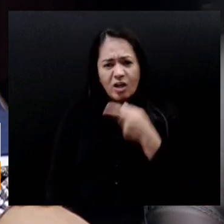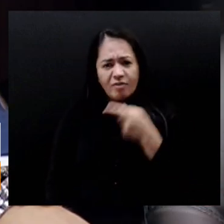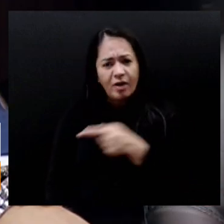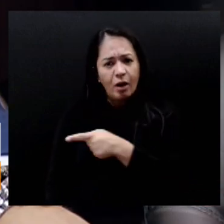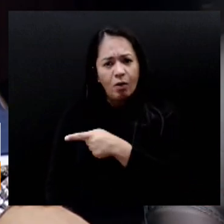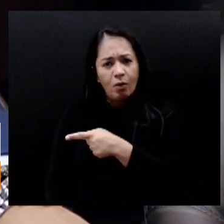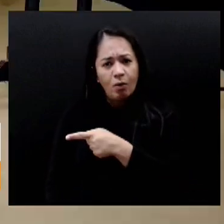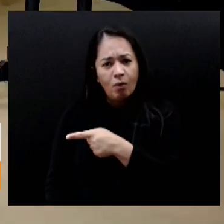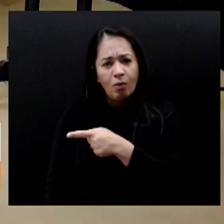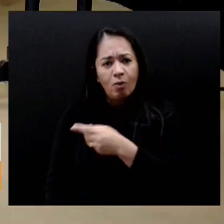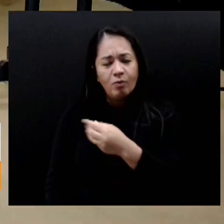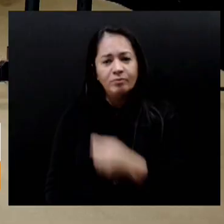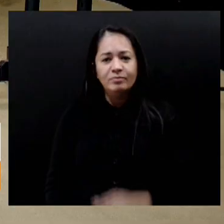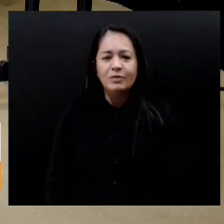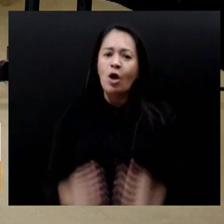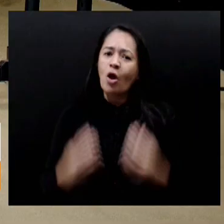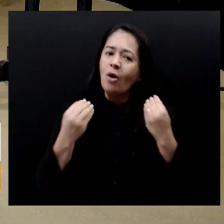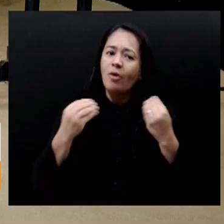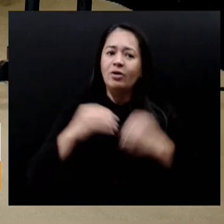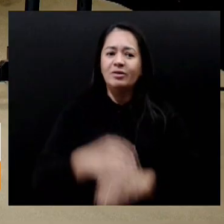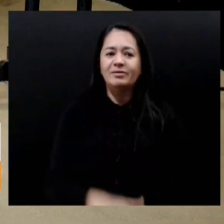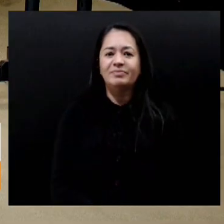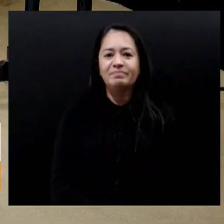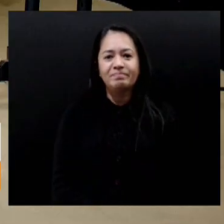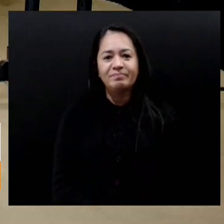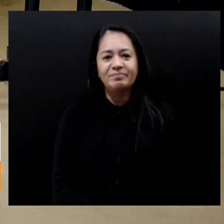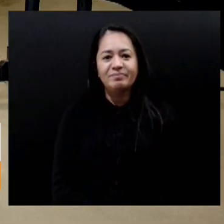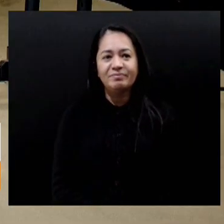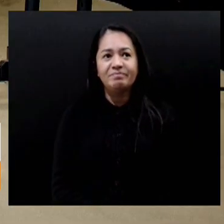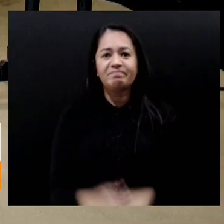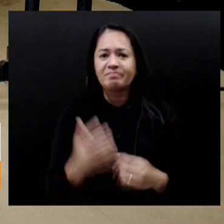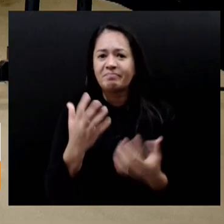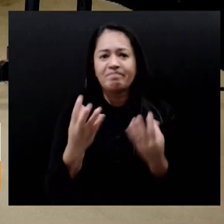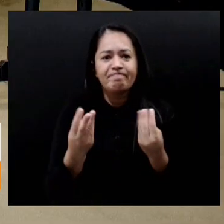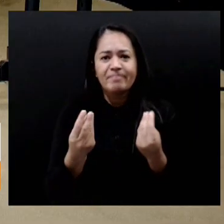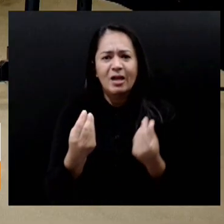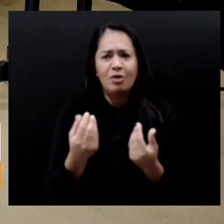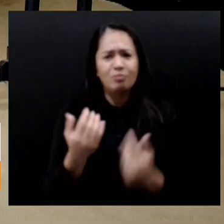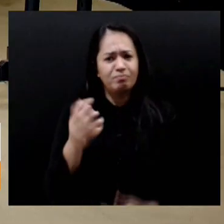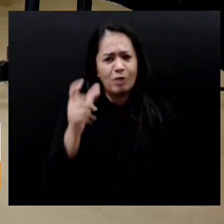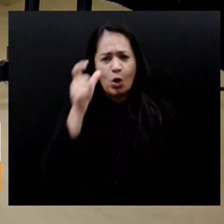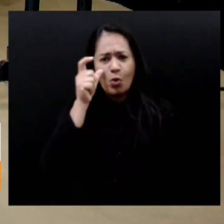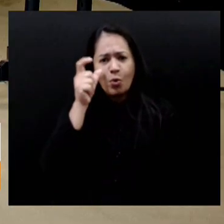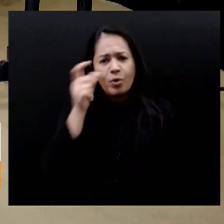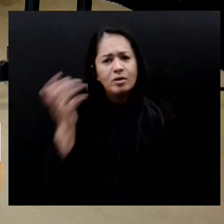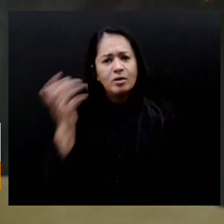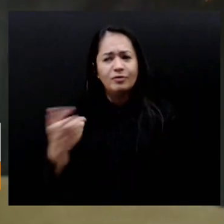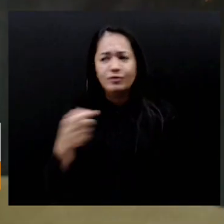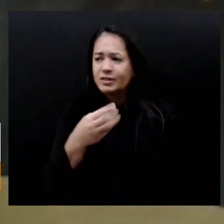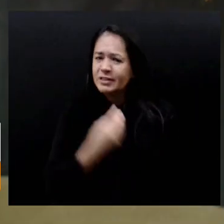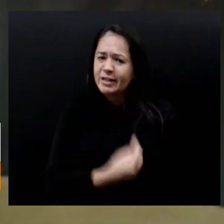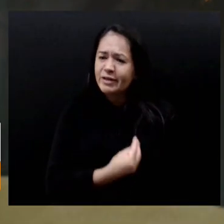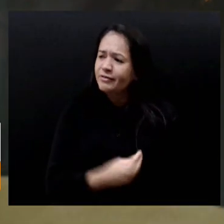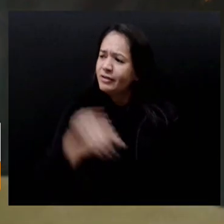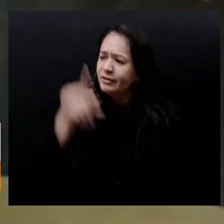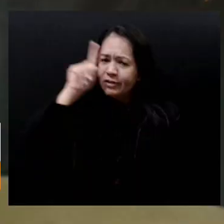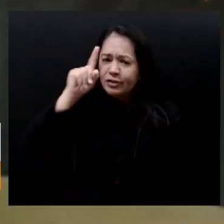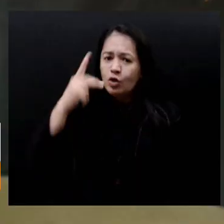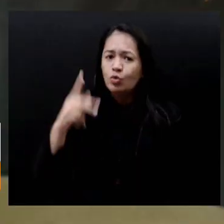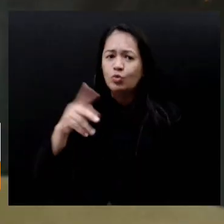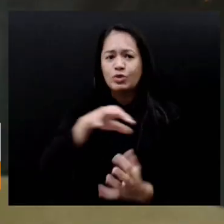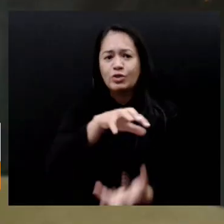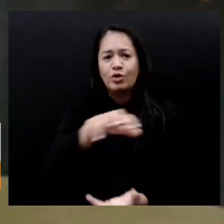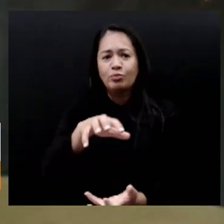que era. deve ser algo, assim, impressionante, né, o senhor que está vivendo isso todos os dias, o seu mundo é diferente do meu mundo, né, o